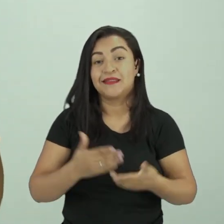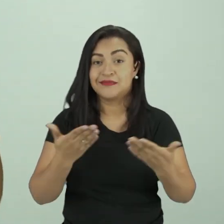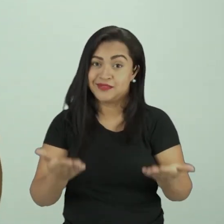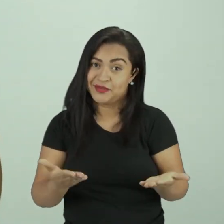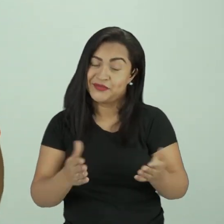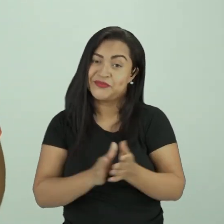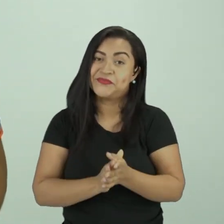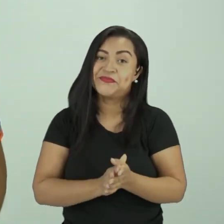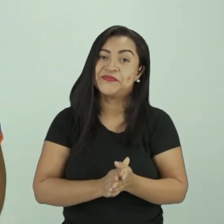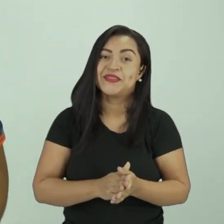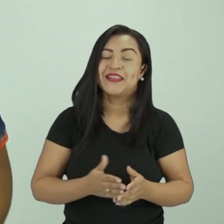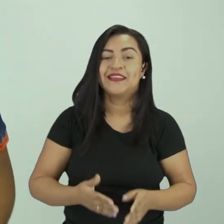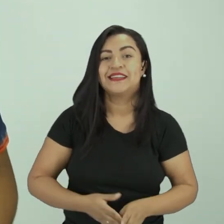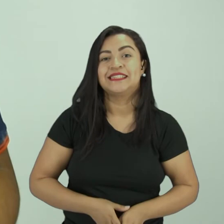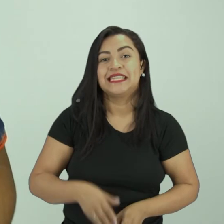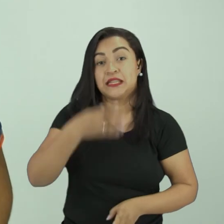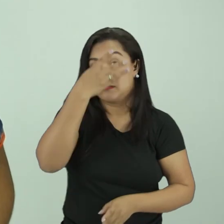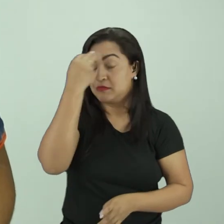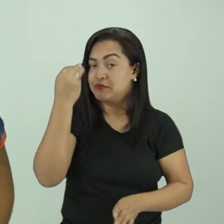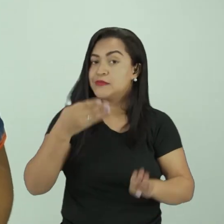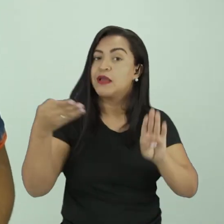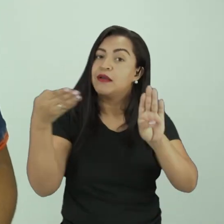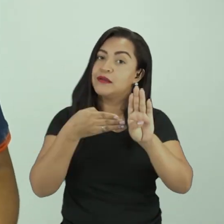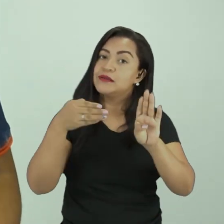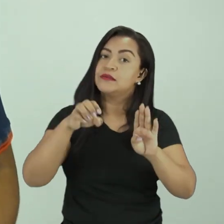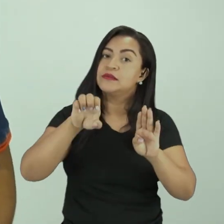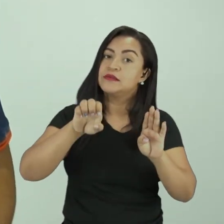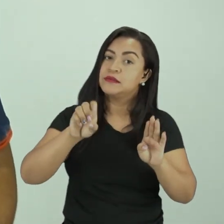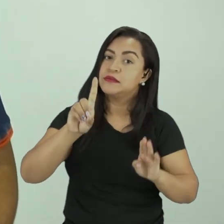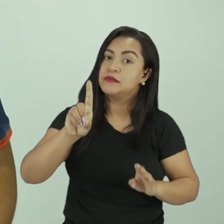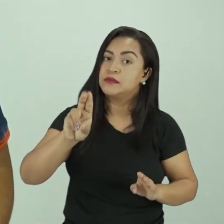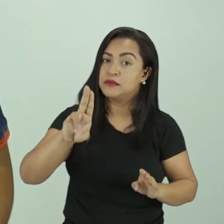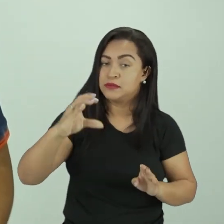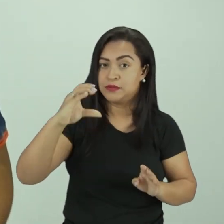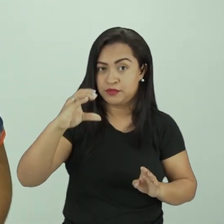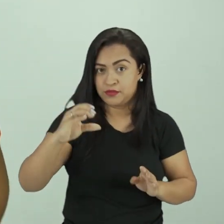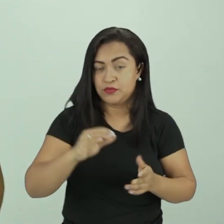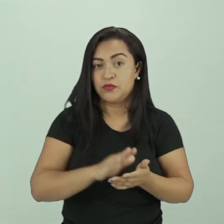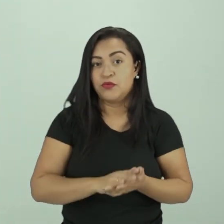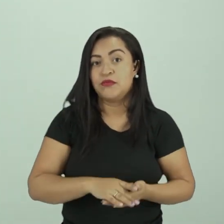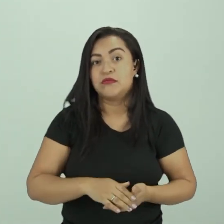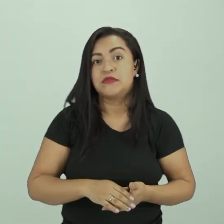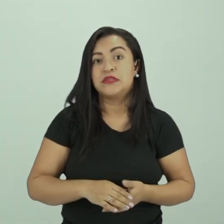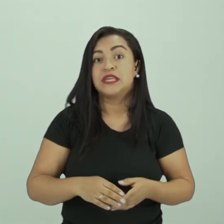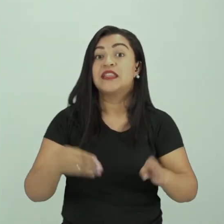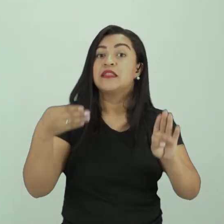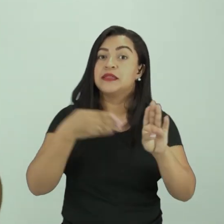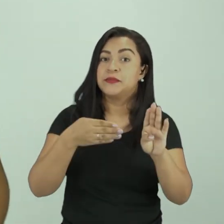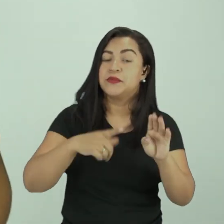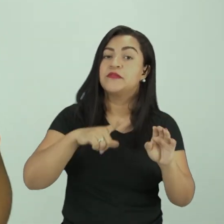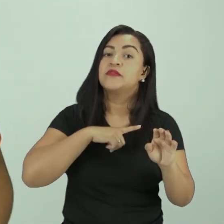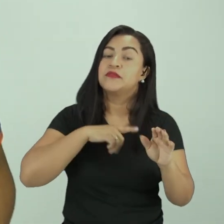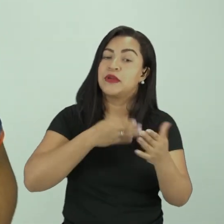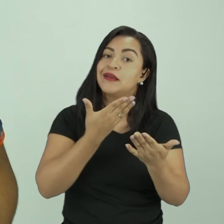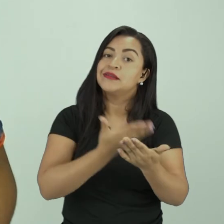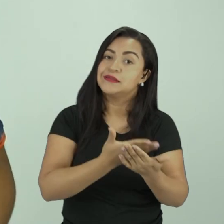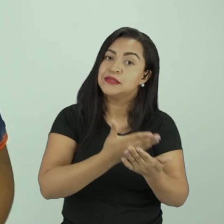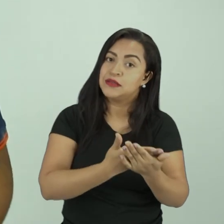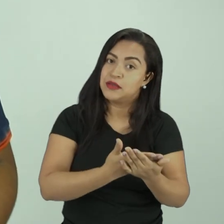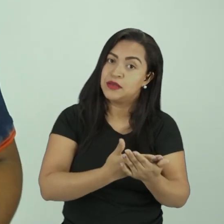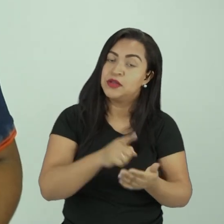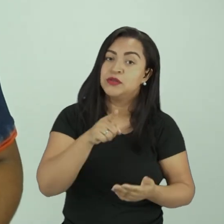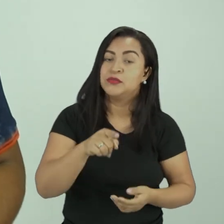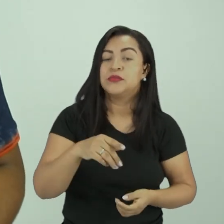Então, gente, não esqueça, tá, de acessar a plataforma. Nela nós vamos encontrar essa aula para